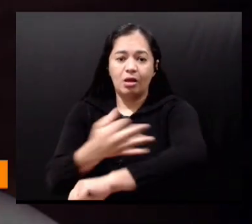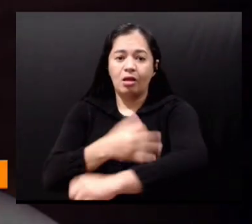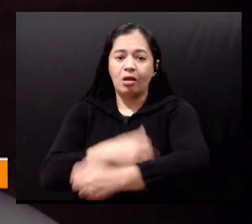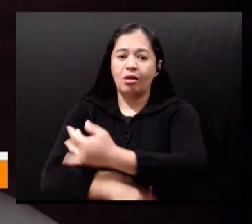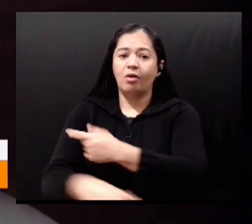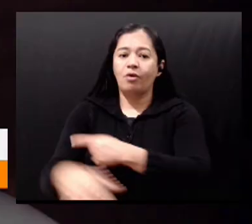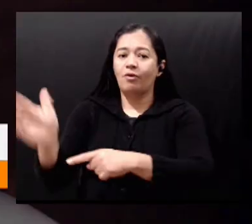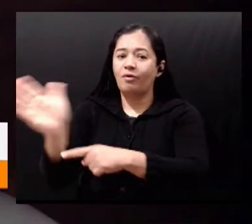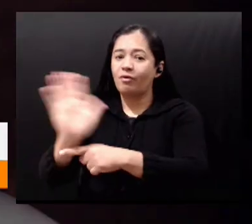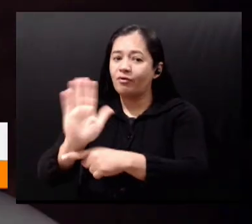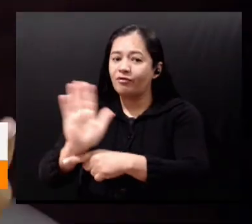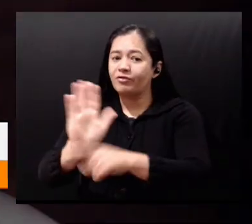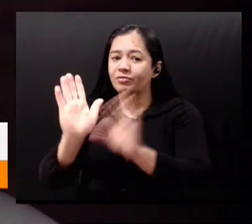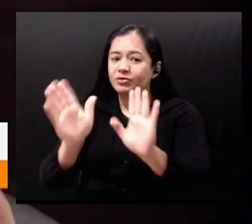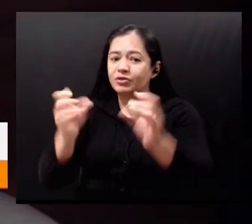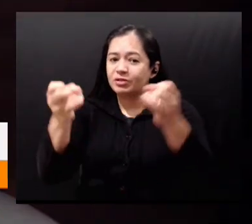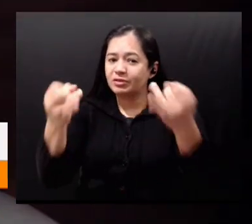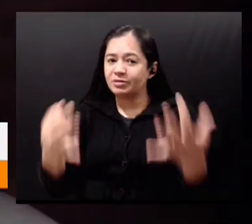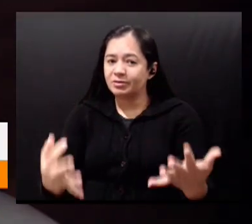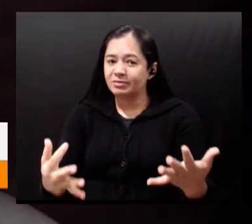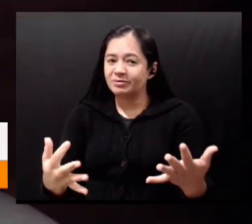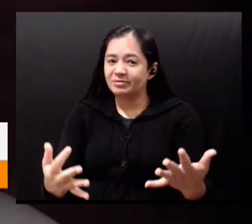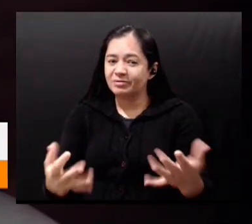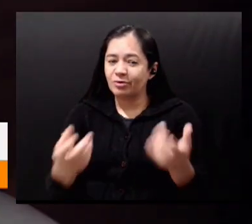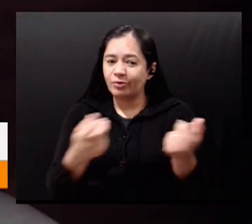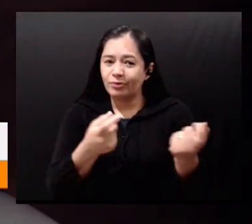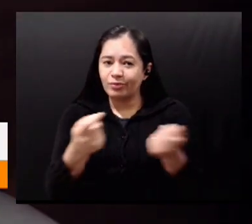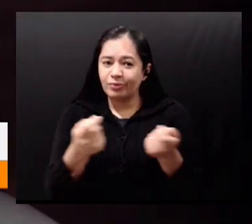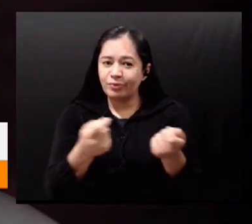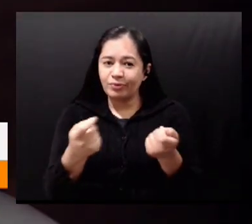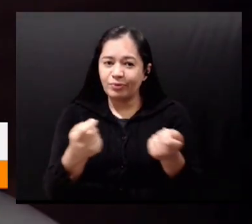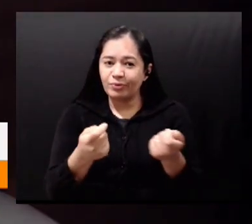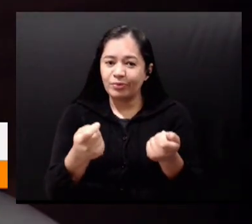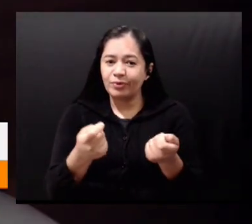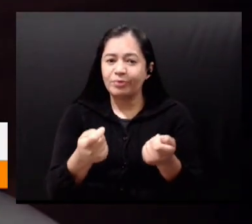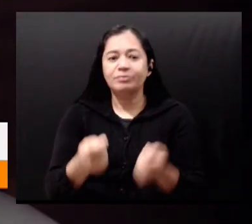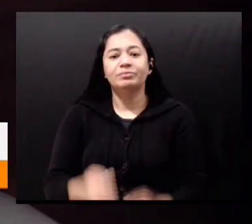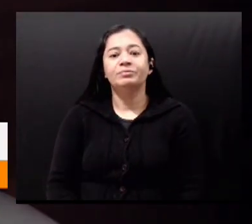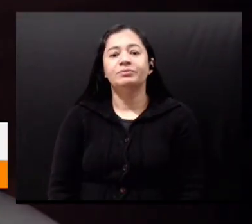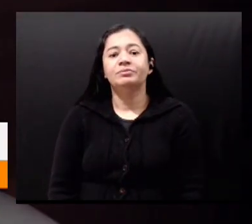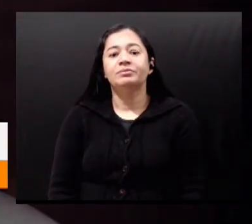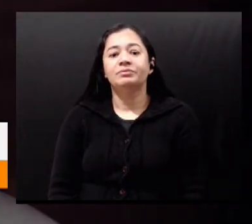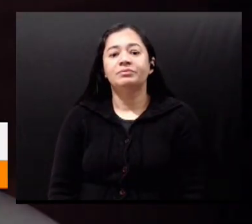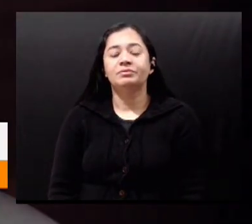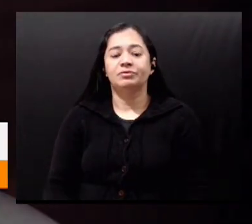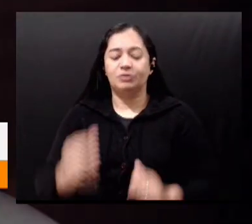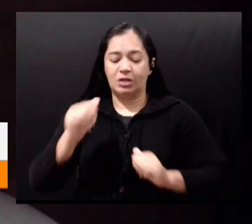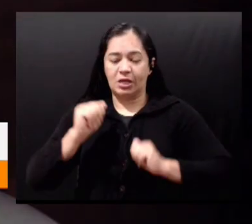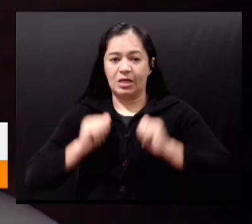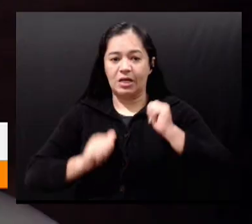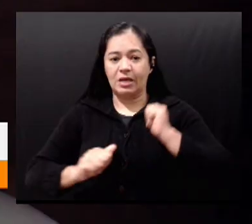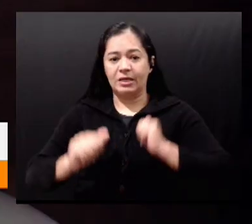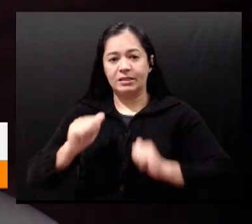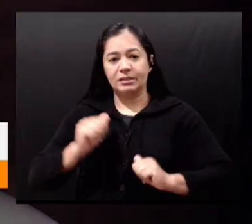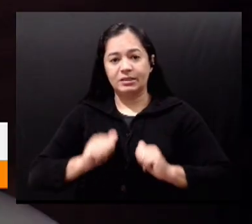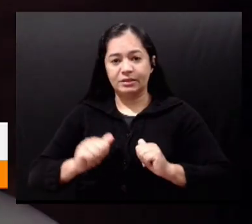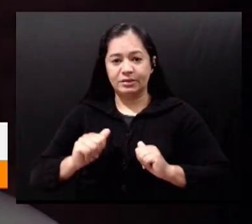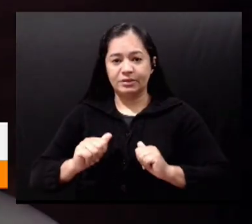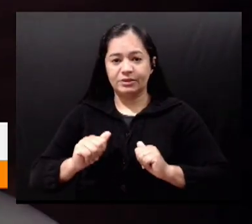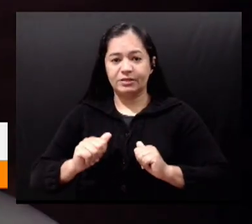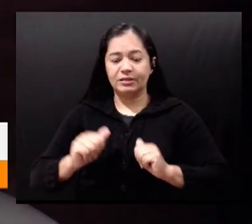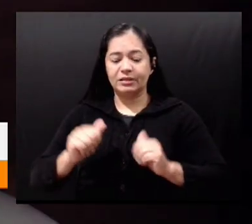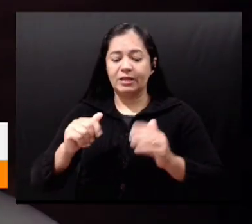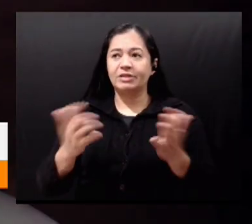da ansiedade, né? Uhum. Controlando a mesa ali da personagem. Então, a ansiedade, ela tem a ver com o futuro, é o medo